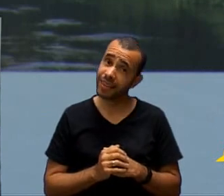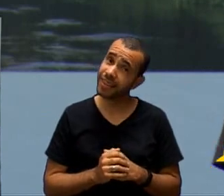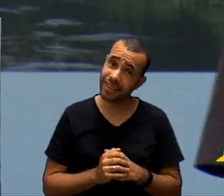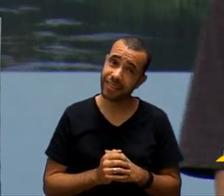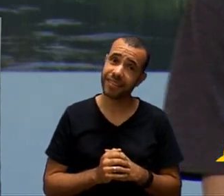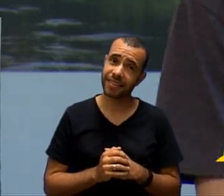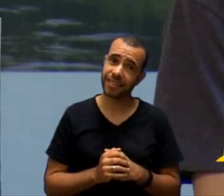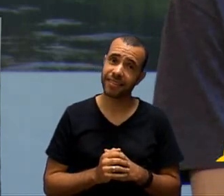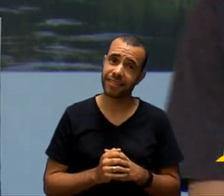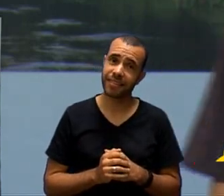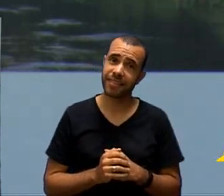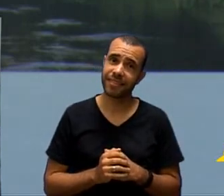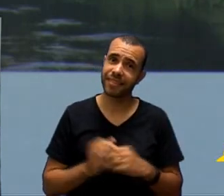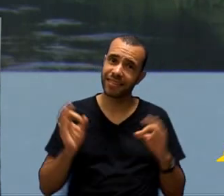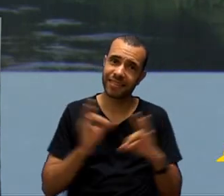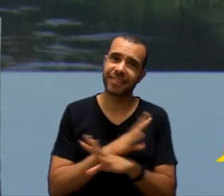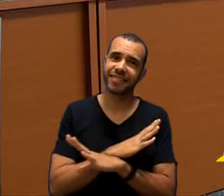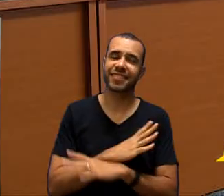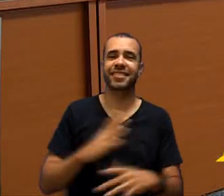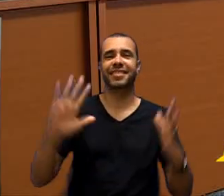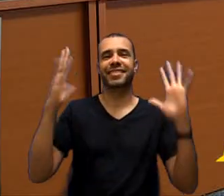É isso.